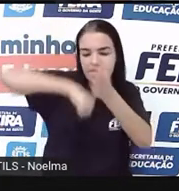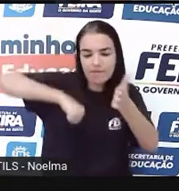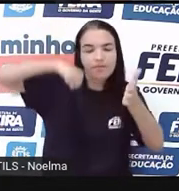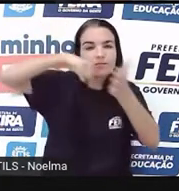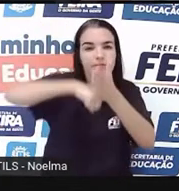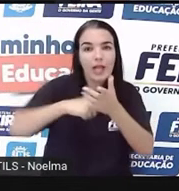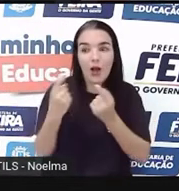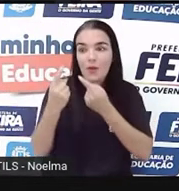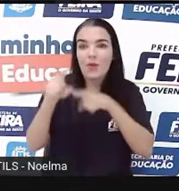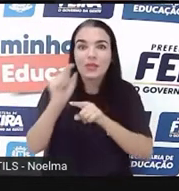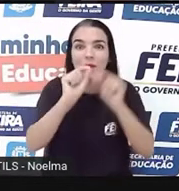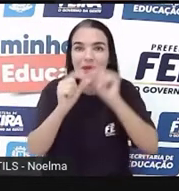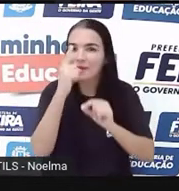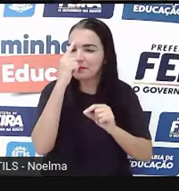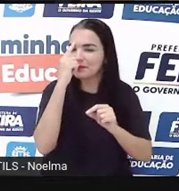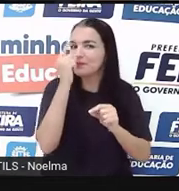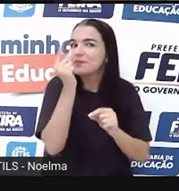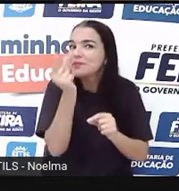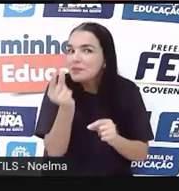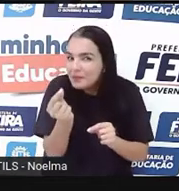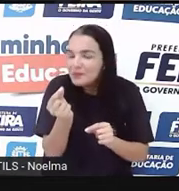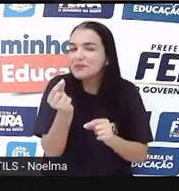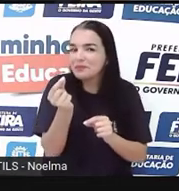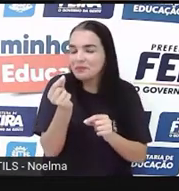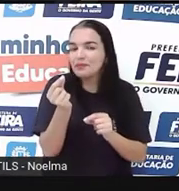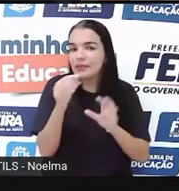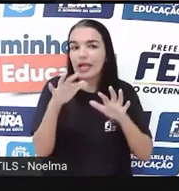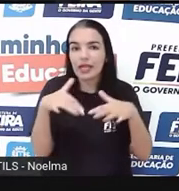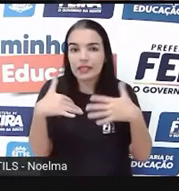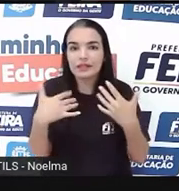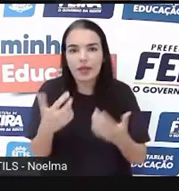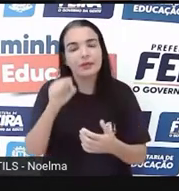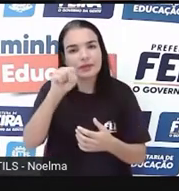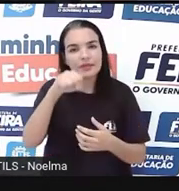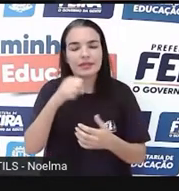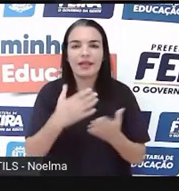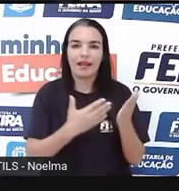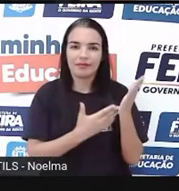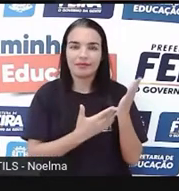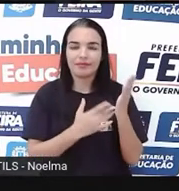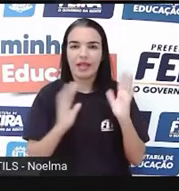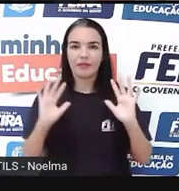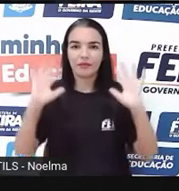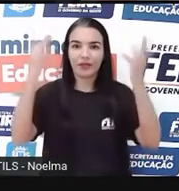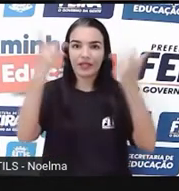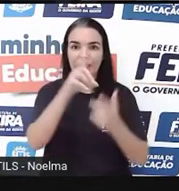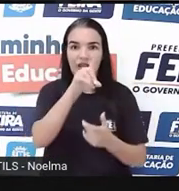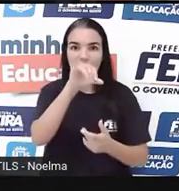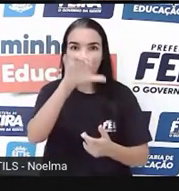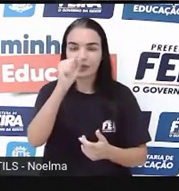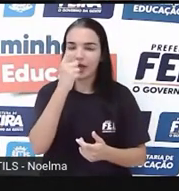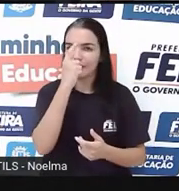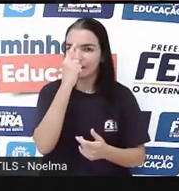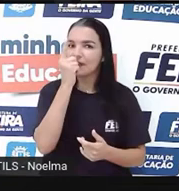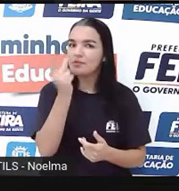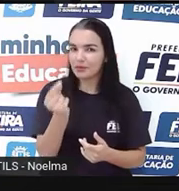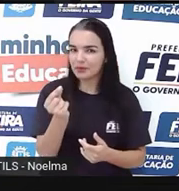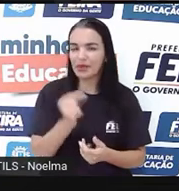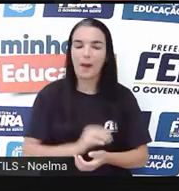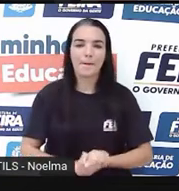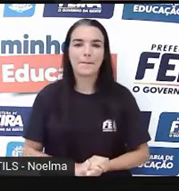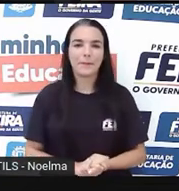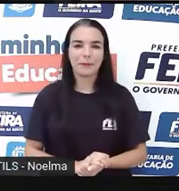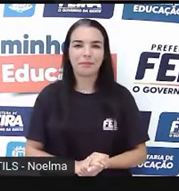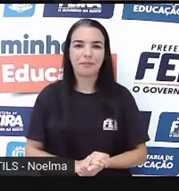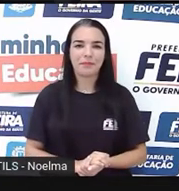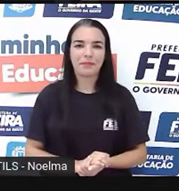Ok, students? Em síntese, esse é o Halloween. É claro que a gente vai aprender um pouco mais no decorrer da aula